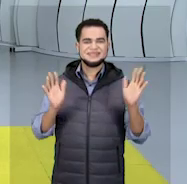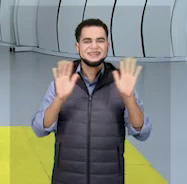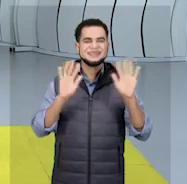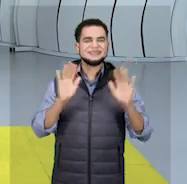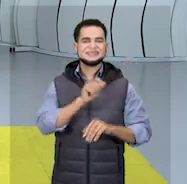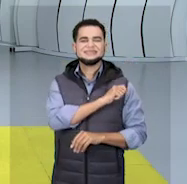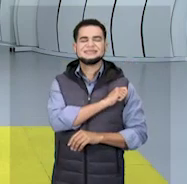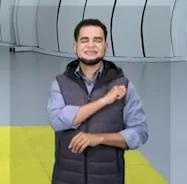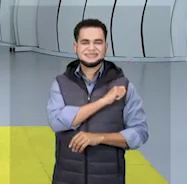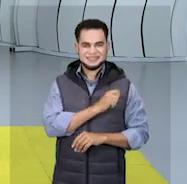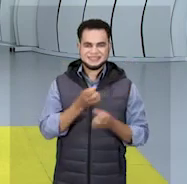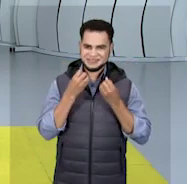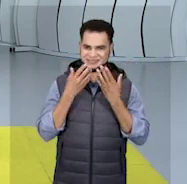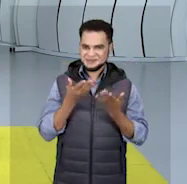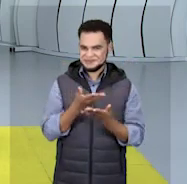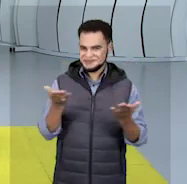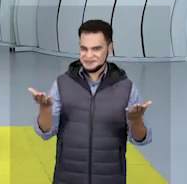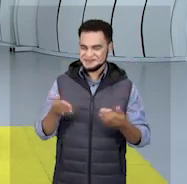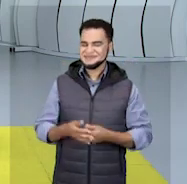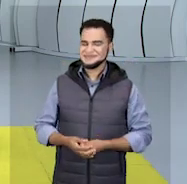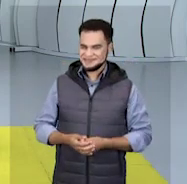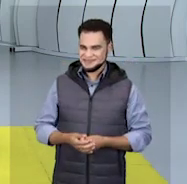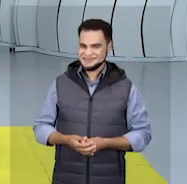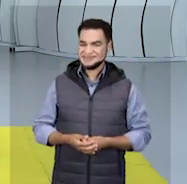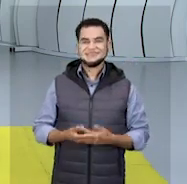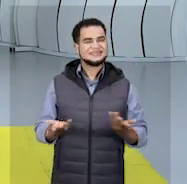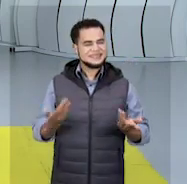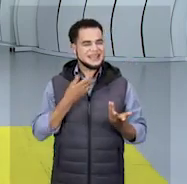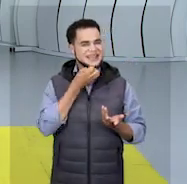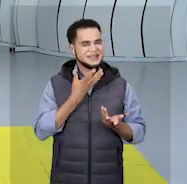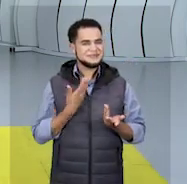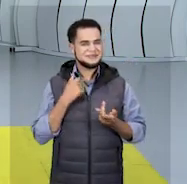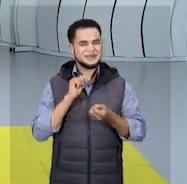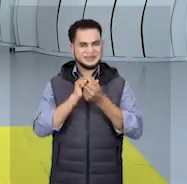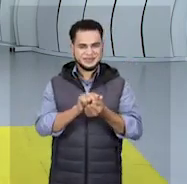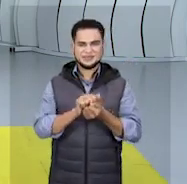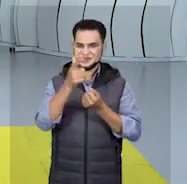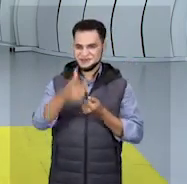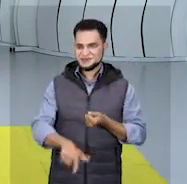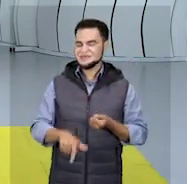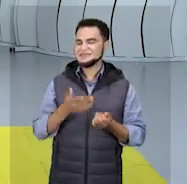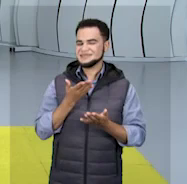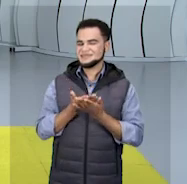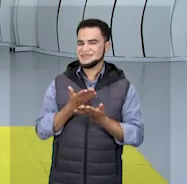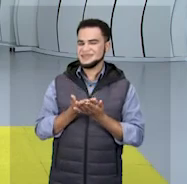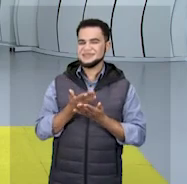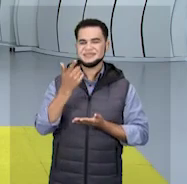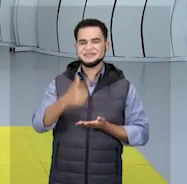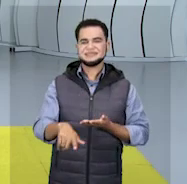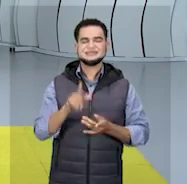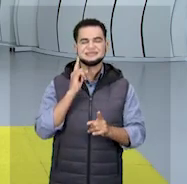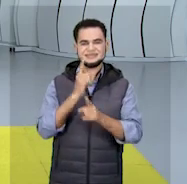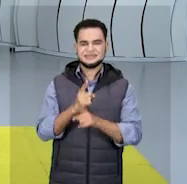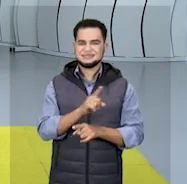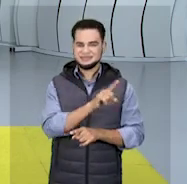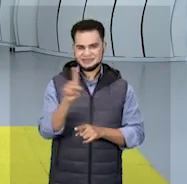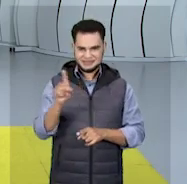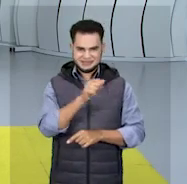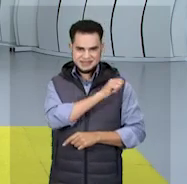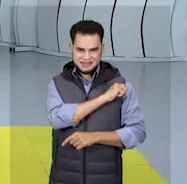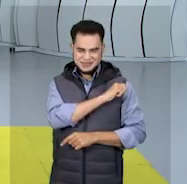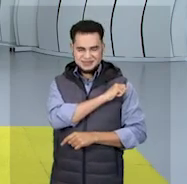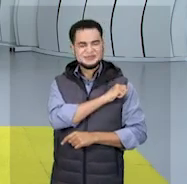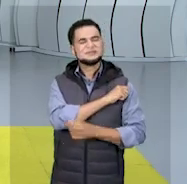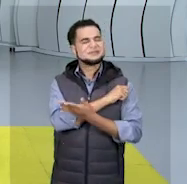Olá, estudante, tudo bem com você? Bom estarmos juntos aqui em mais uma aula, em mais um encontro com você, aluno